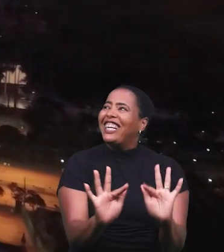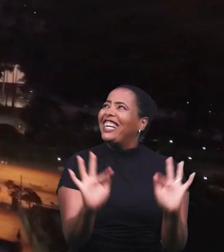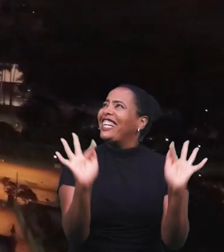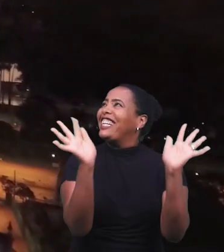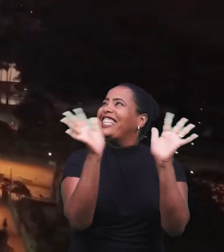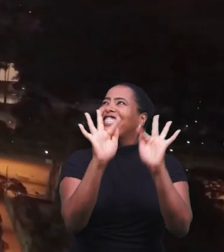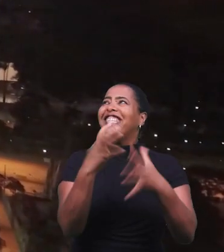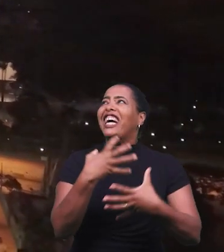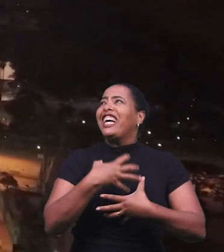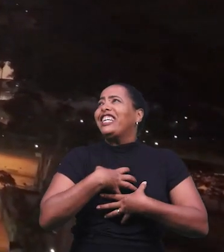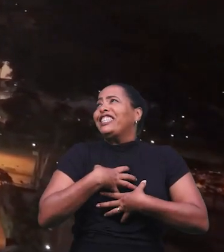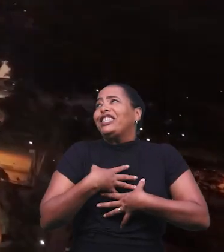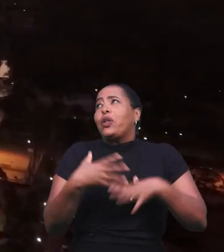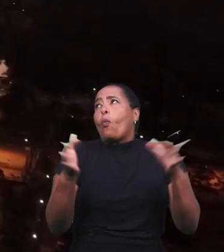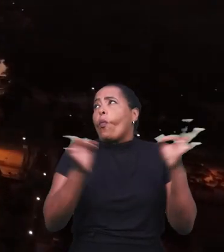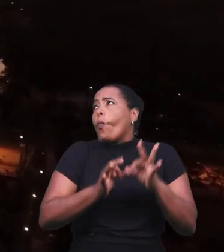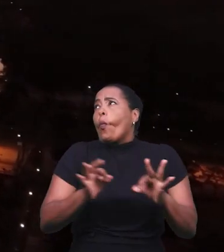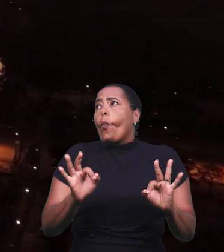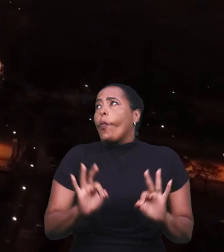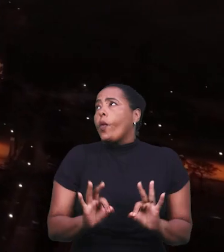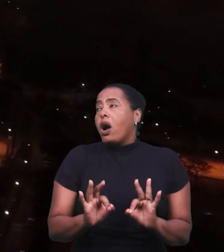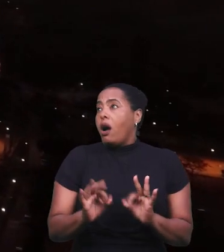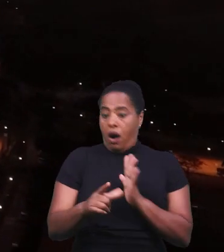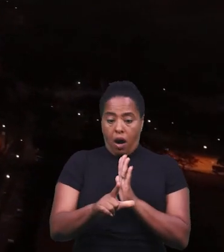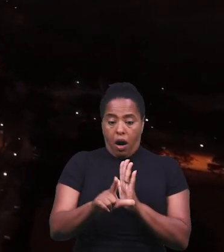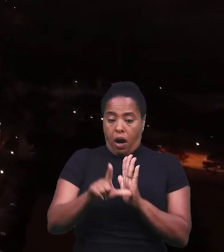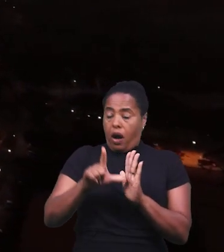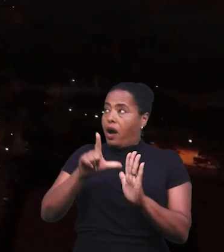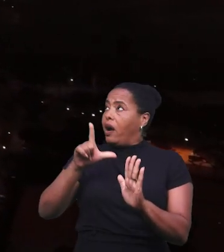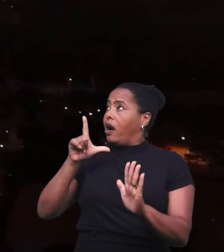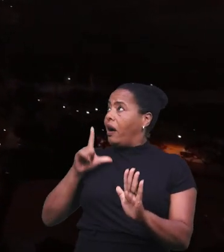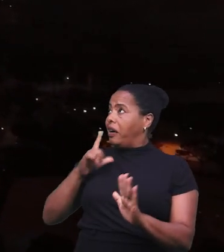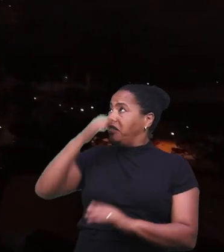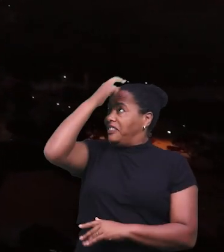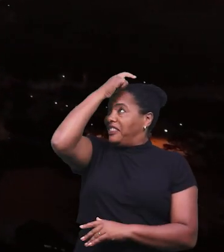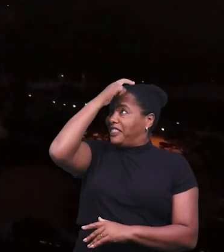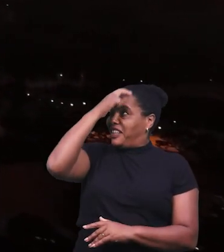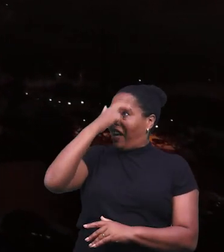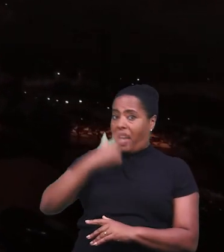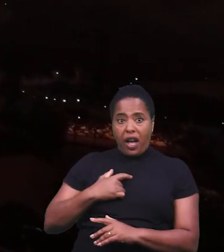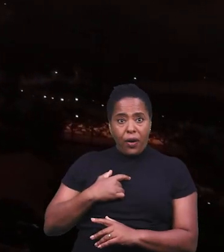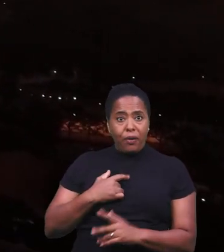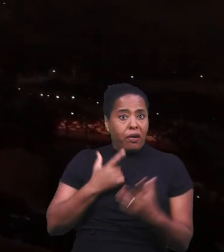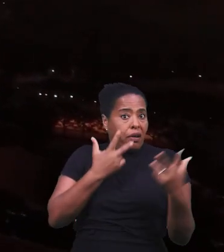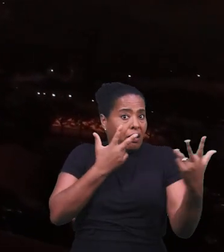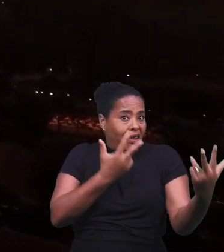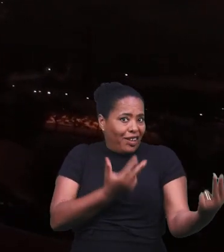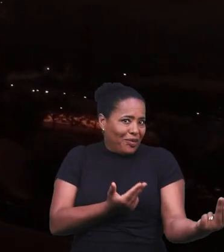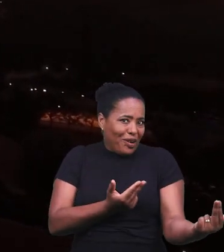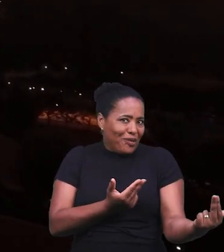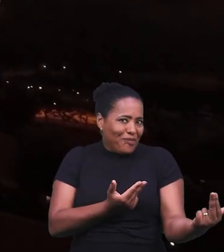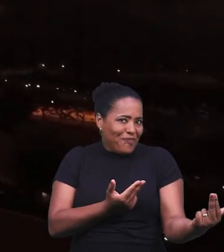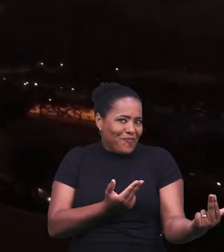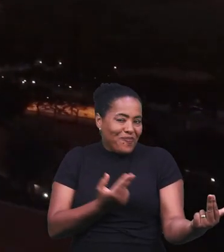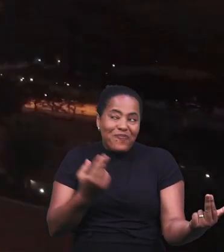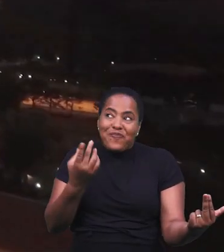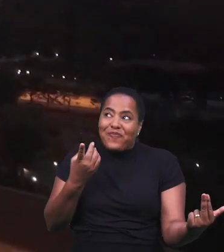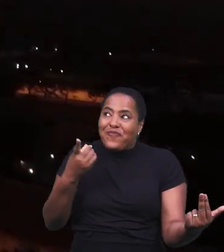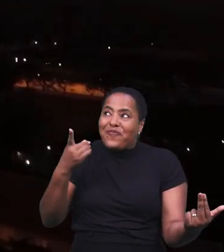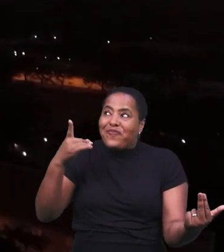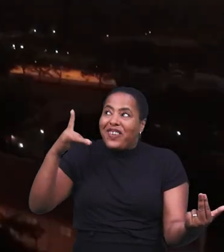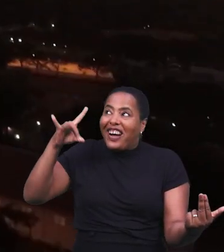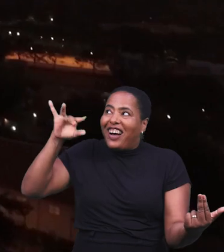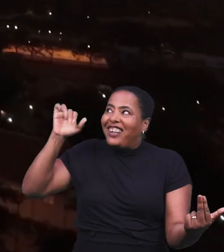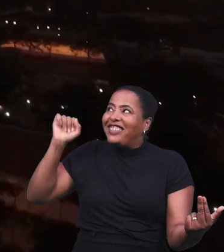ser feliz. Eu também não sabia, mas Jesus